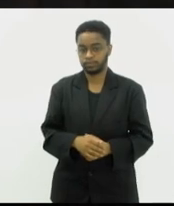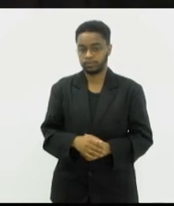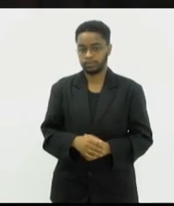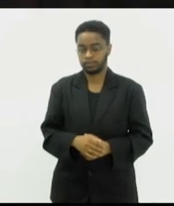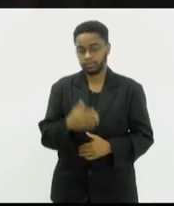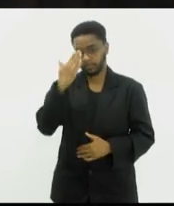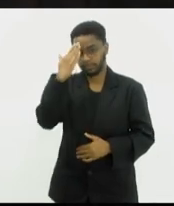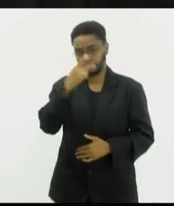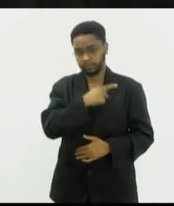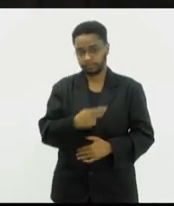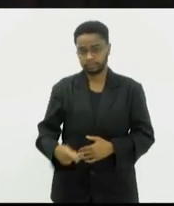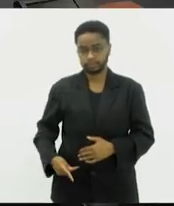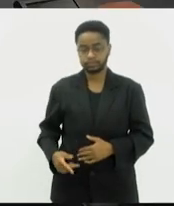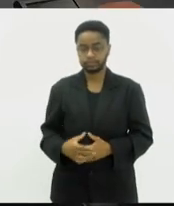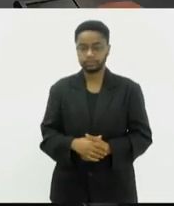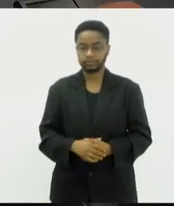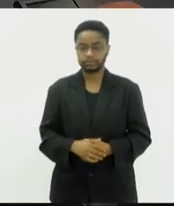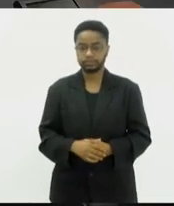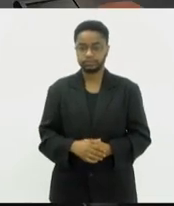Muito obrigado, senhor presidente.